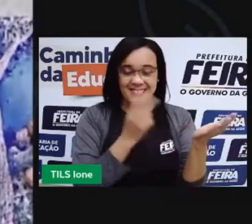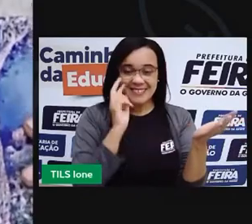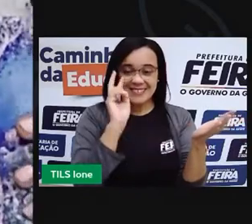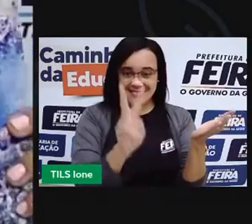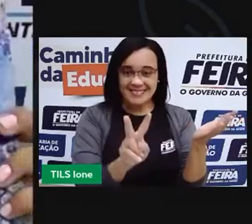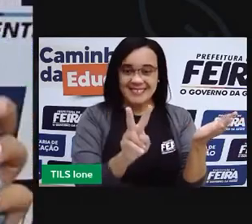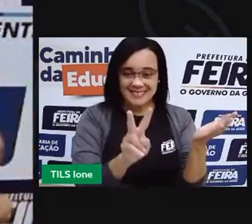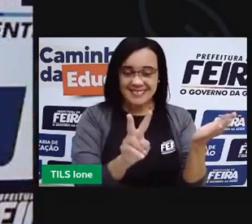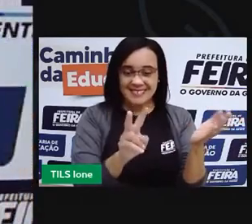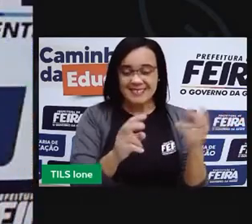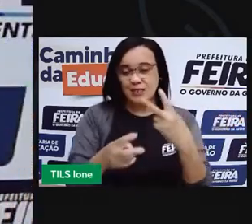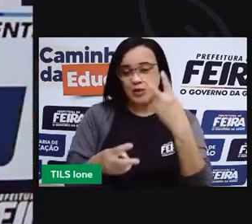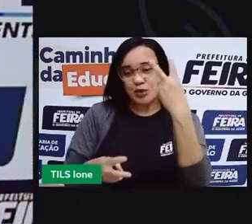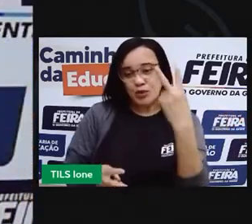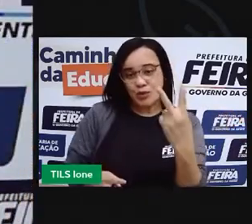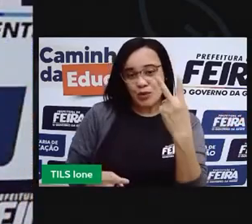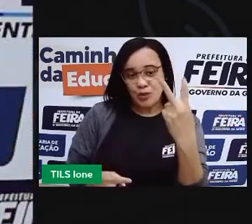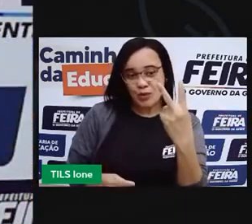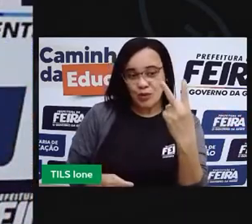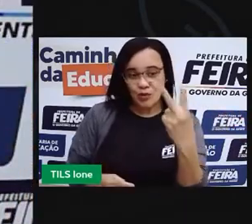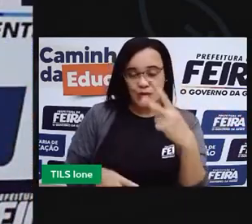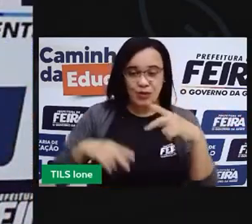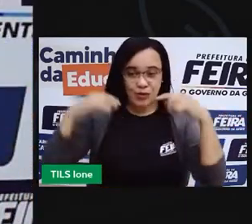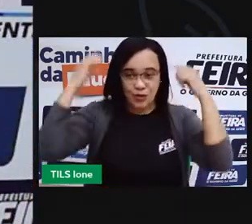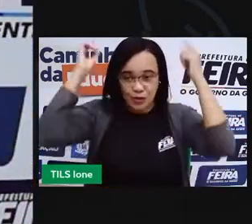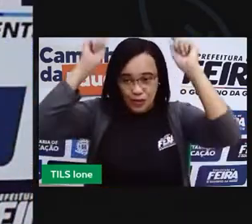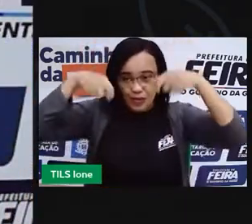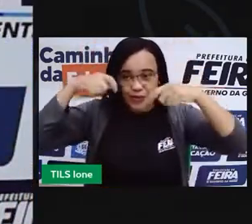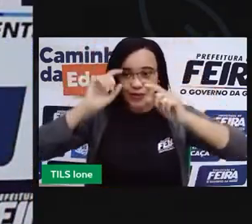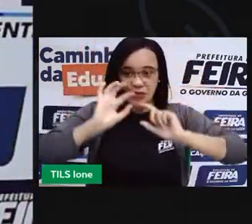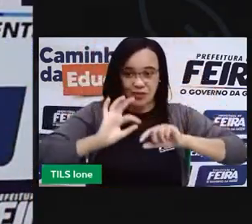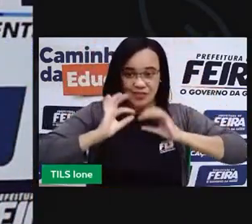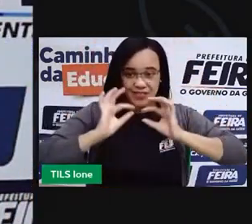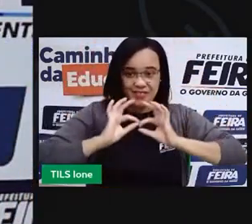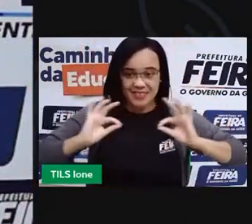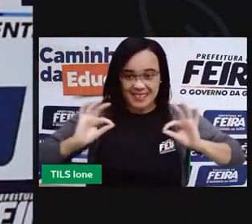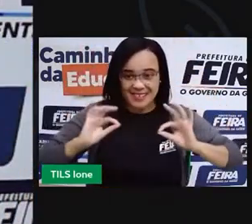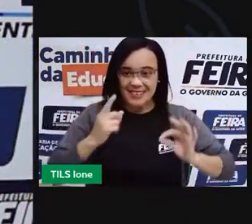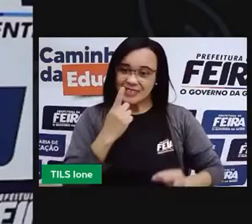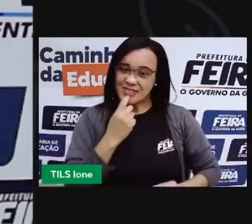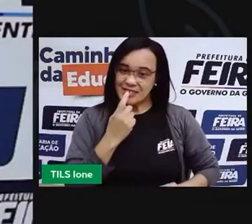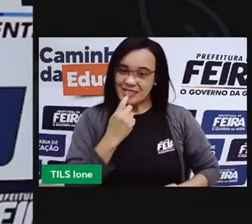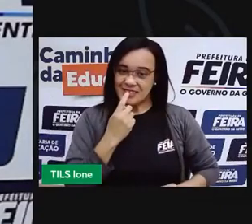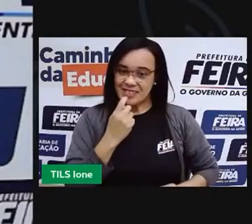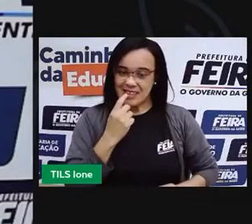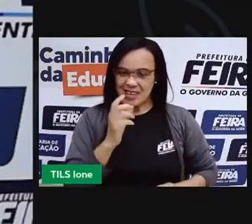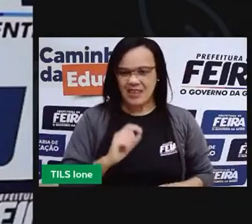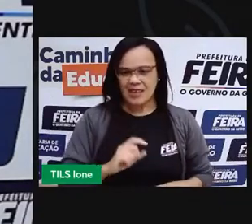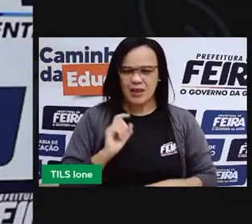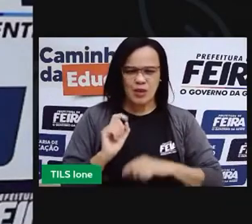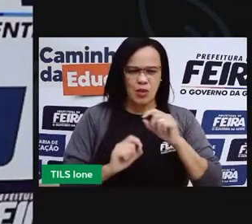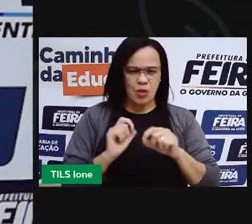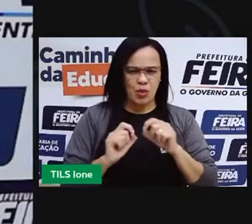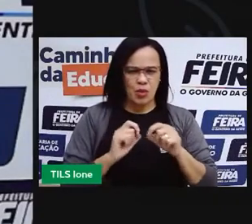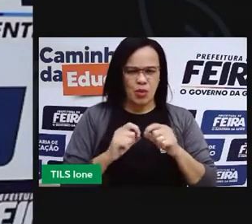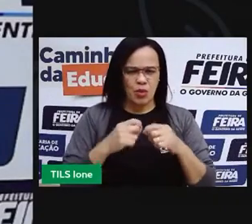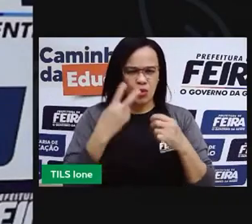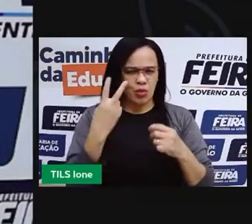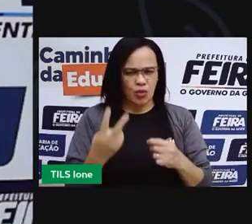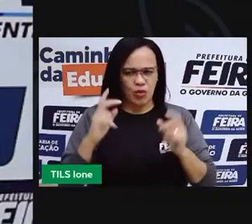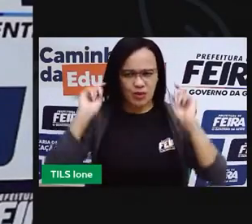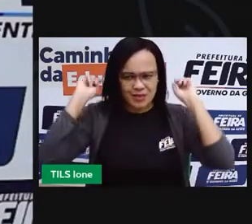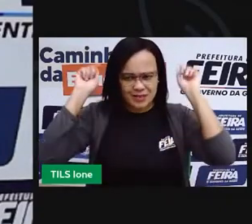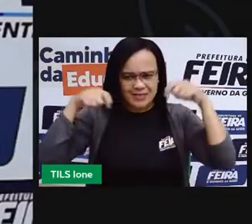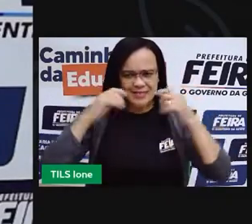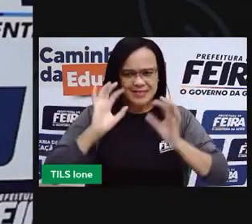Olha, dois chapéus vermelhos. Será que é dois chapeuzinhos